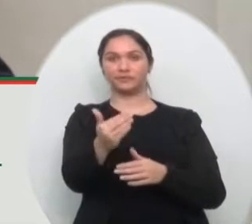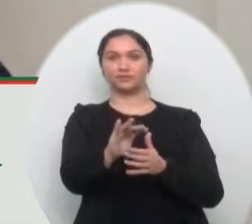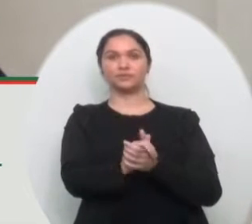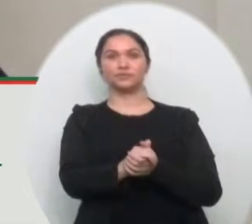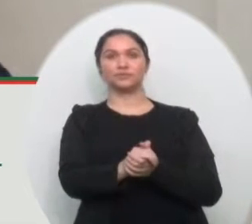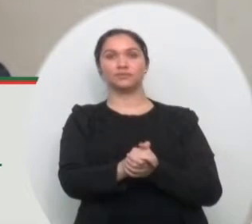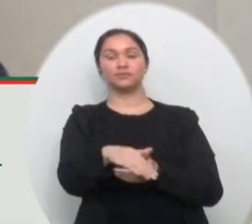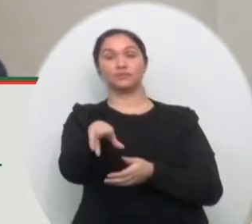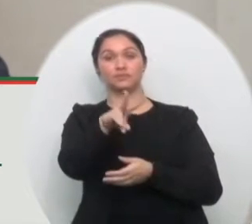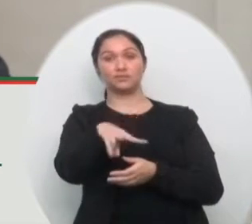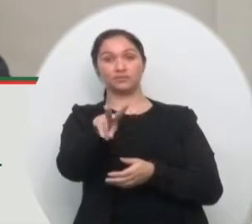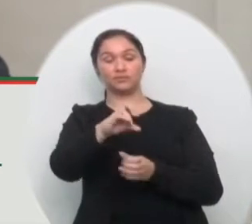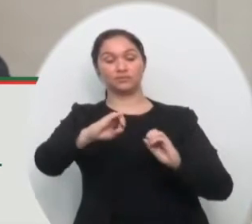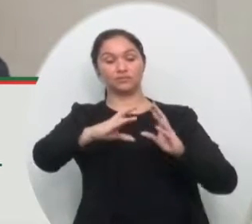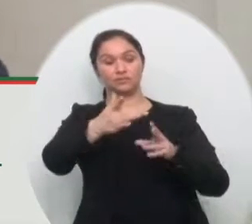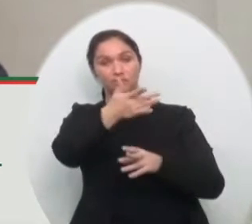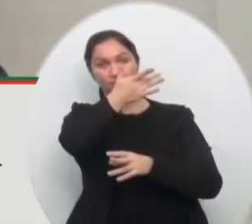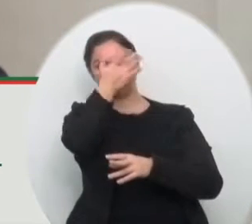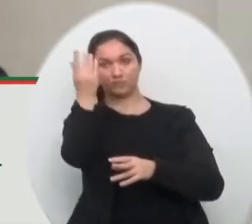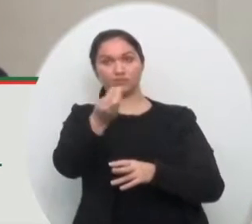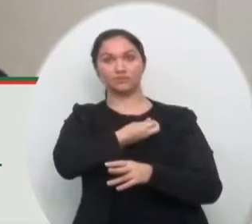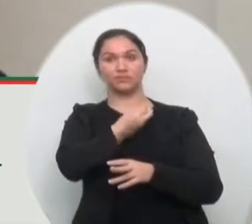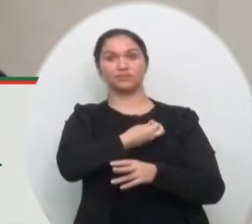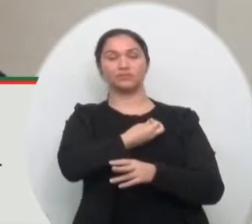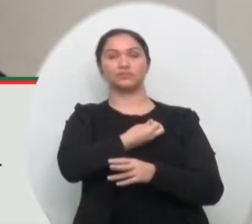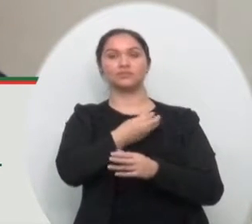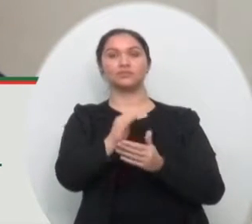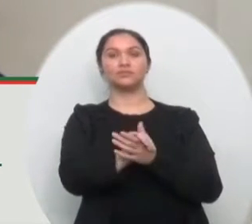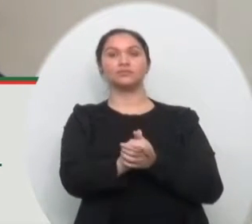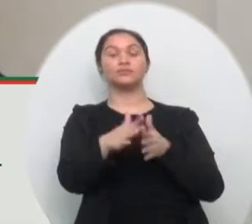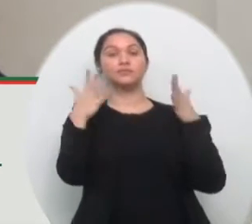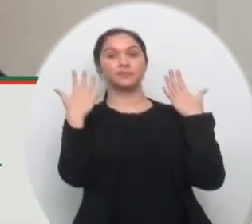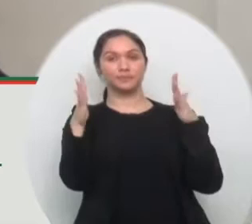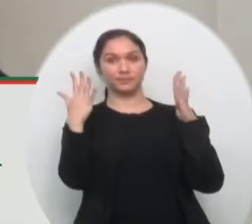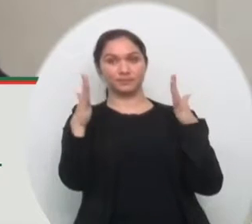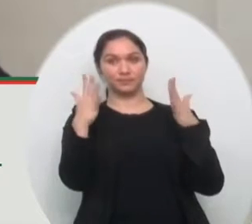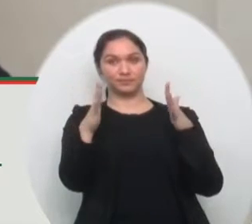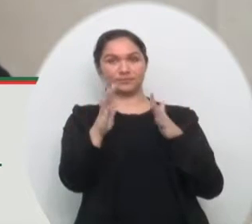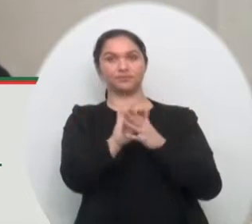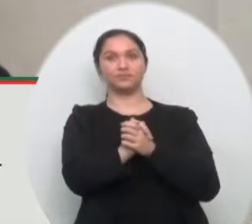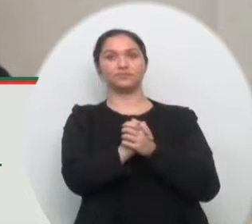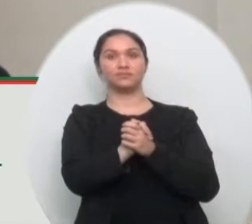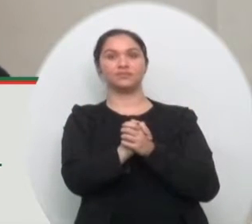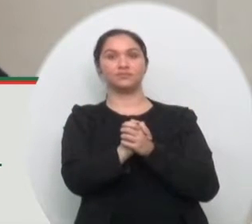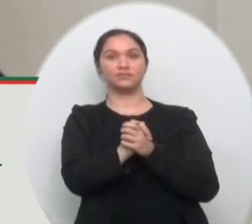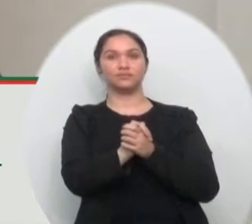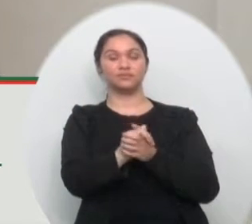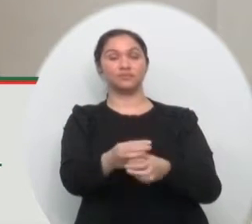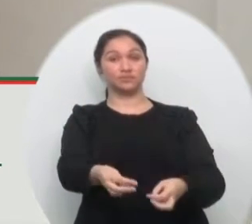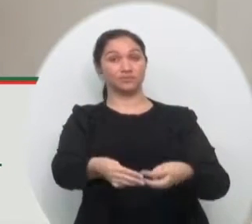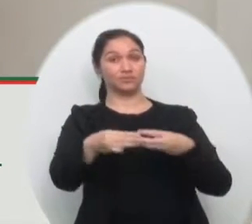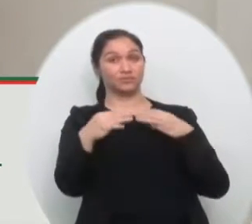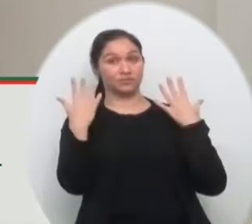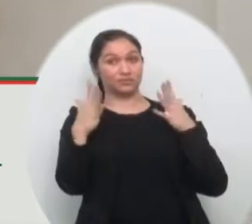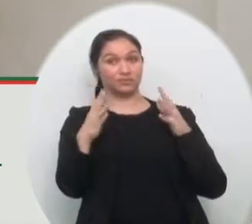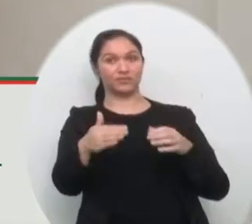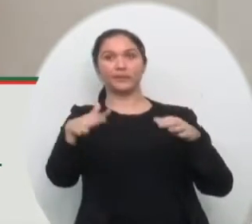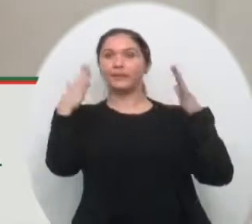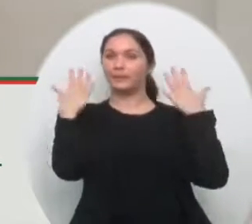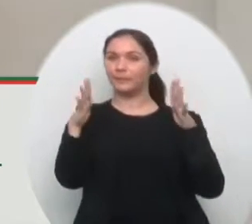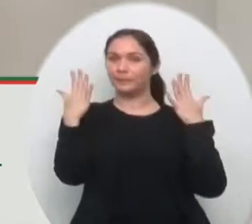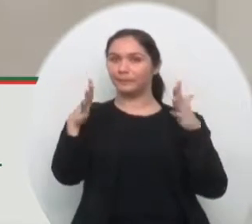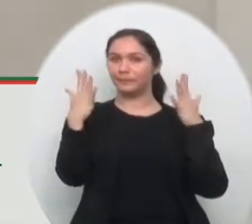aos colegas e a todos que estão assistindo para lhe dar, sim, uma salva de palmas, uma moção de aplauso ao Renan. Parabéns,